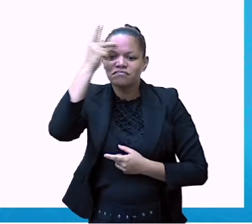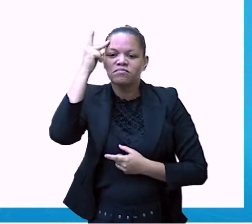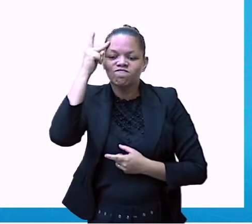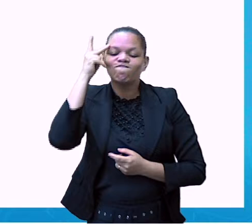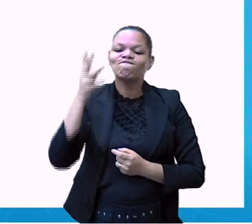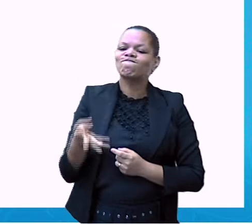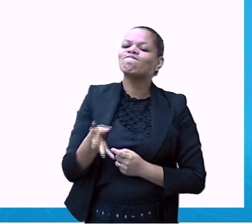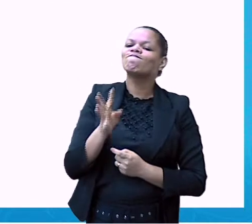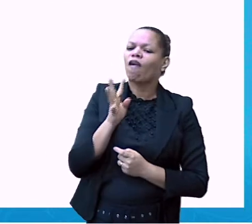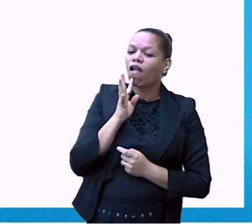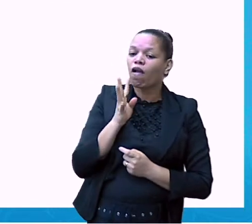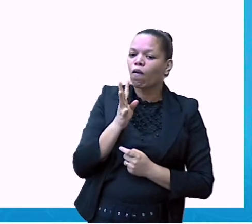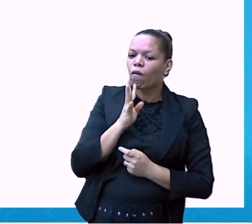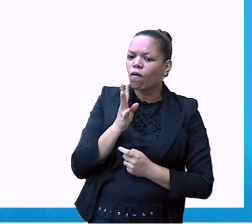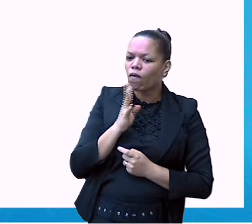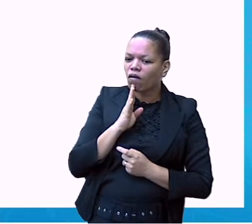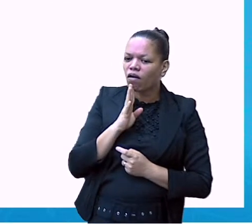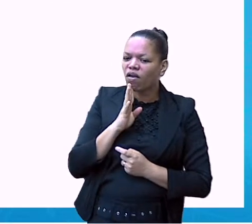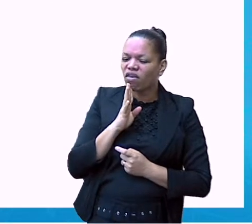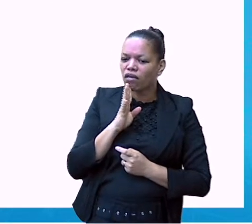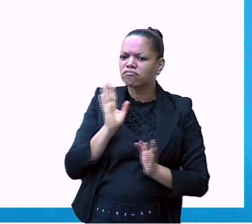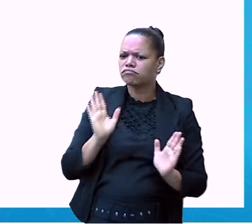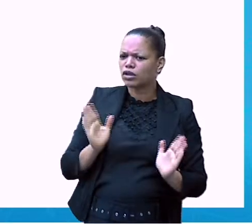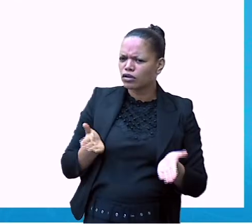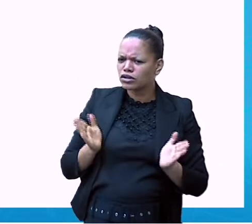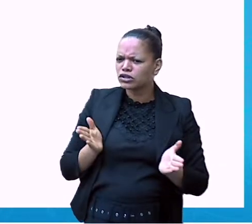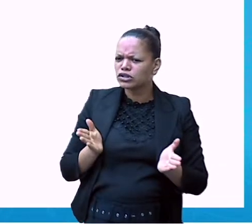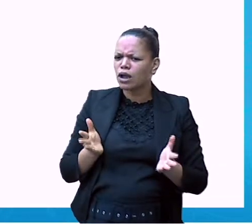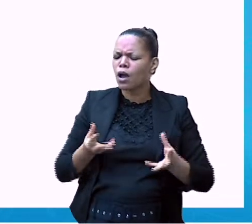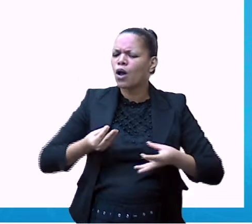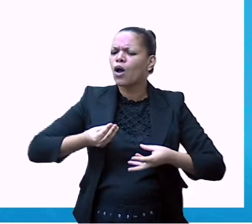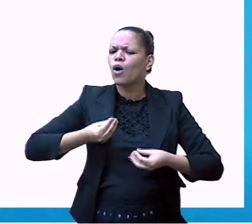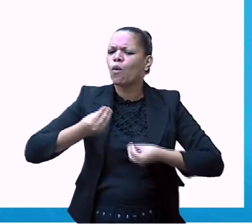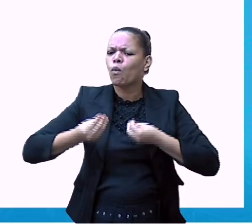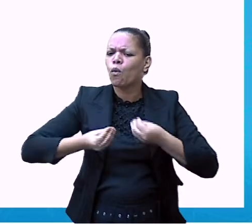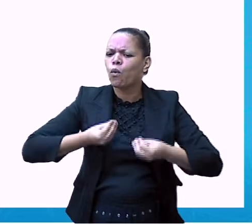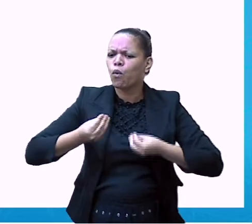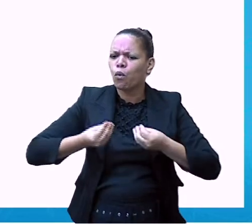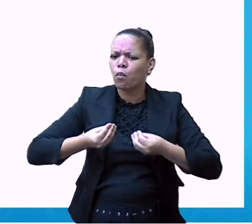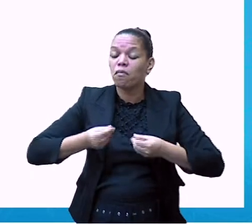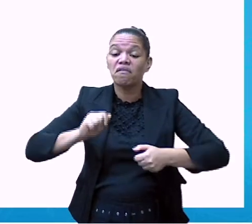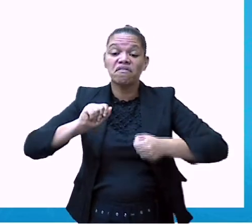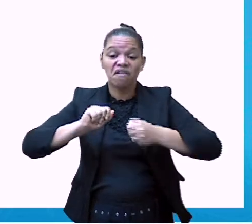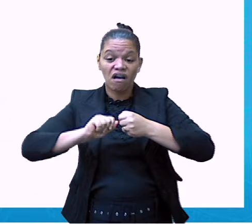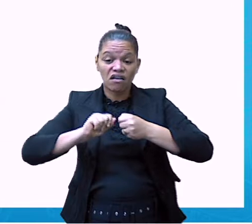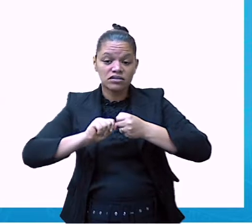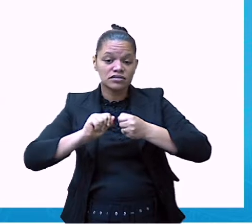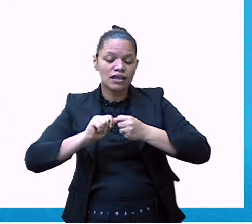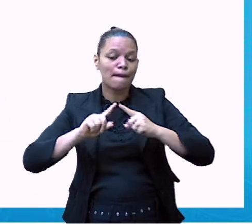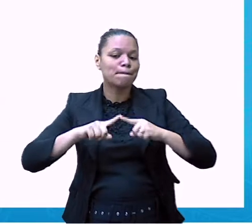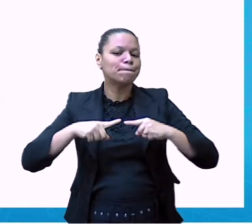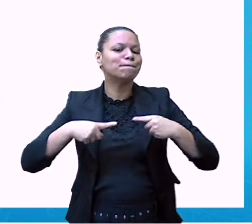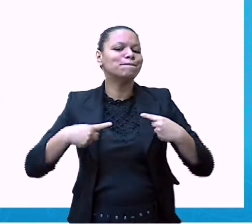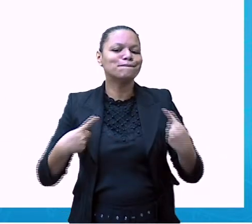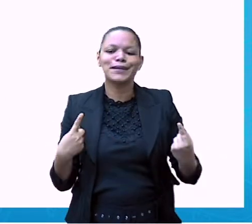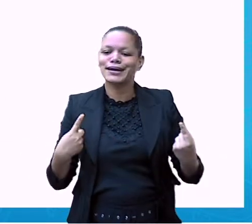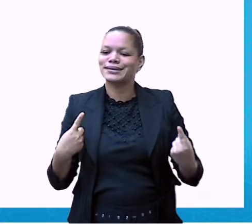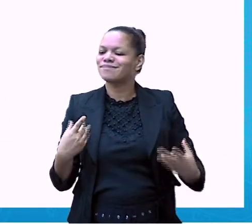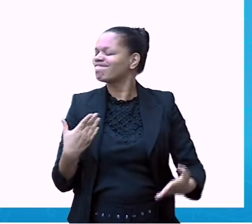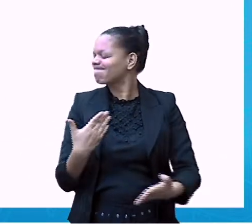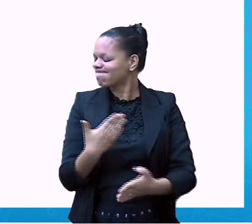que não colocam em prática. O que nós temos aí no primeiro parágrafo? Nós temos